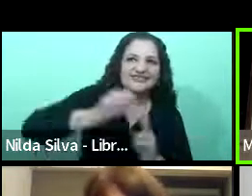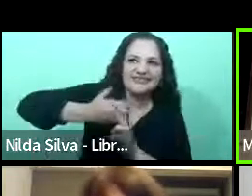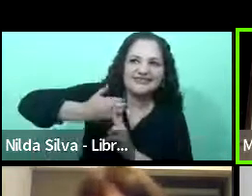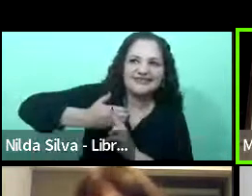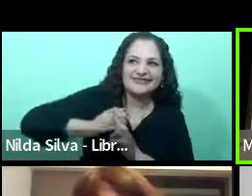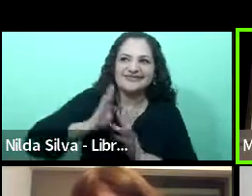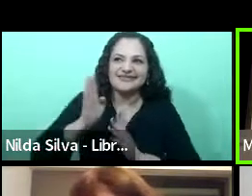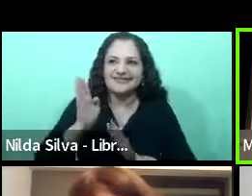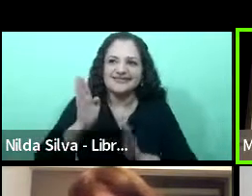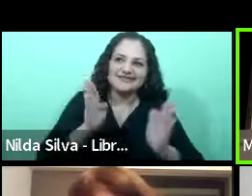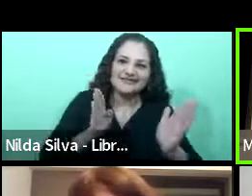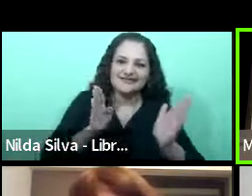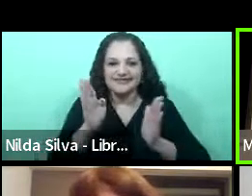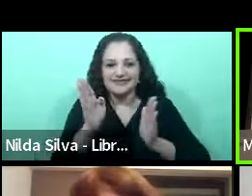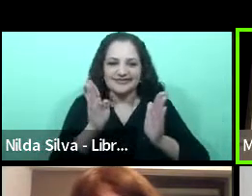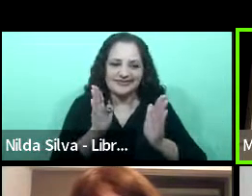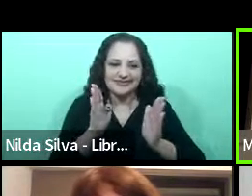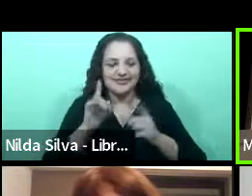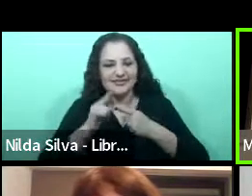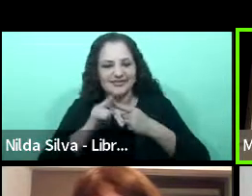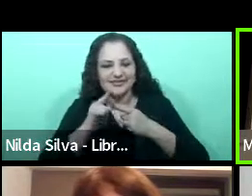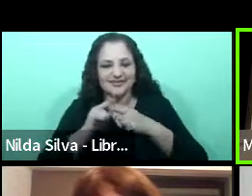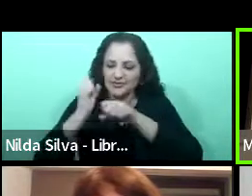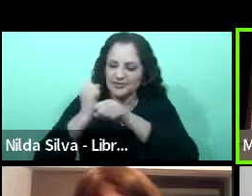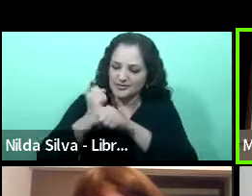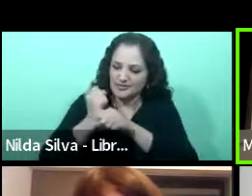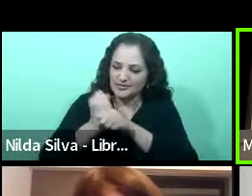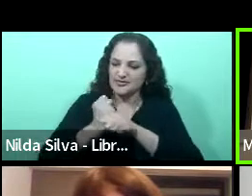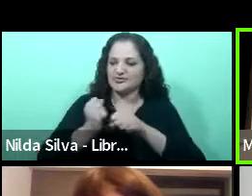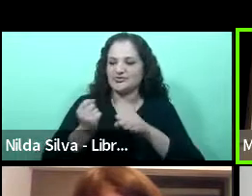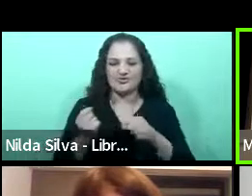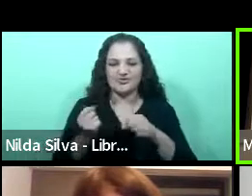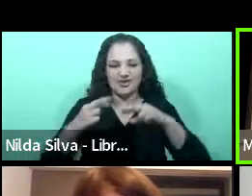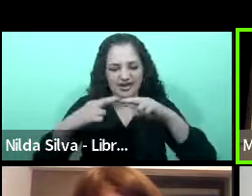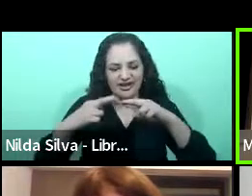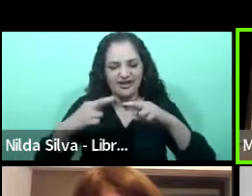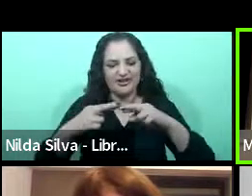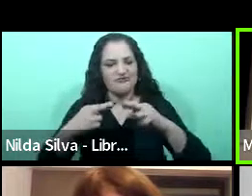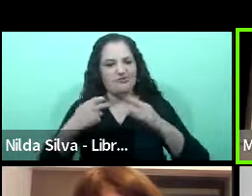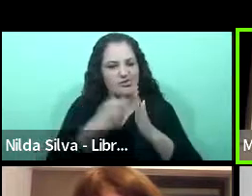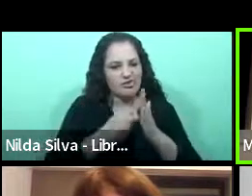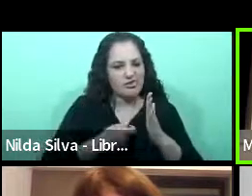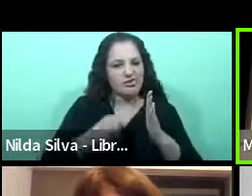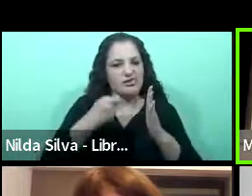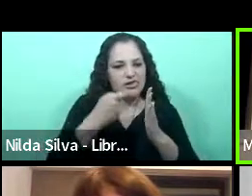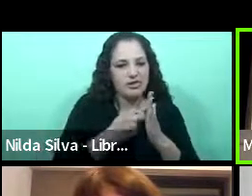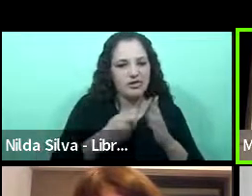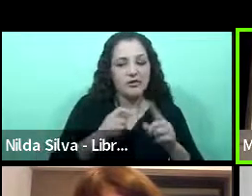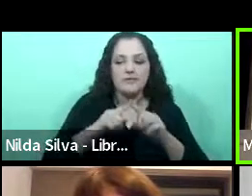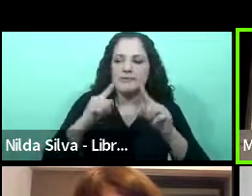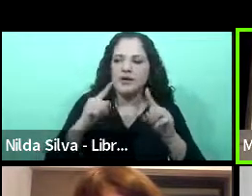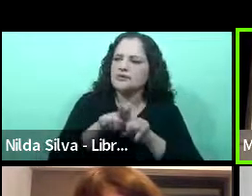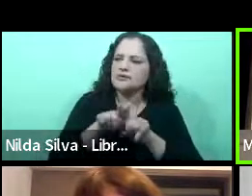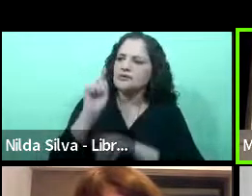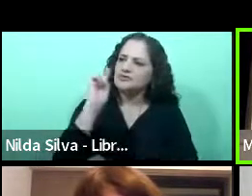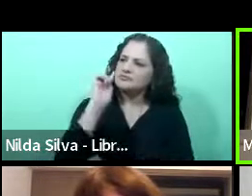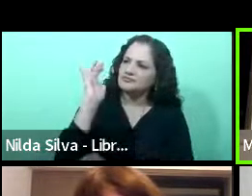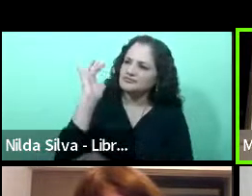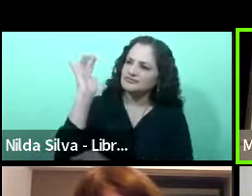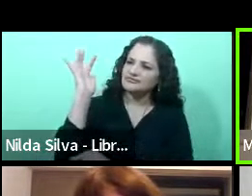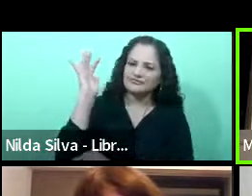Porque a gente tem que construir as redes, tem que combater, tem que disputar, mas também a gente tem que imaginar, né? A gente